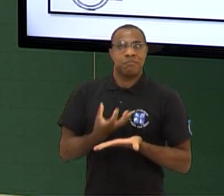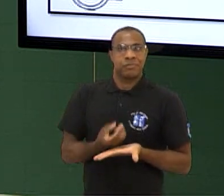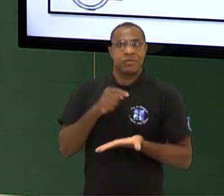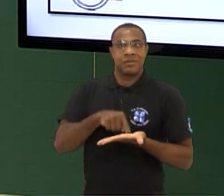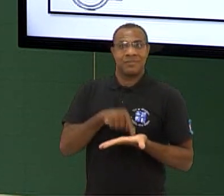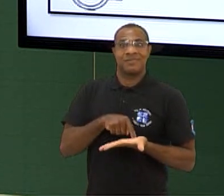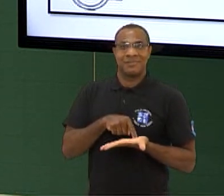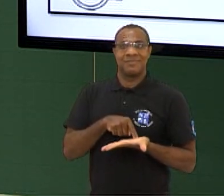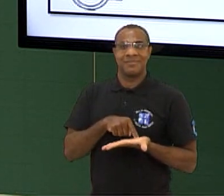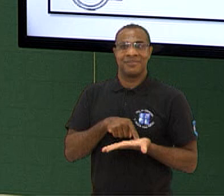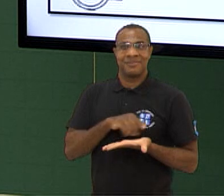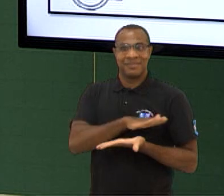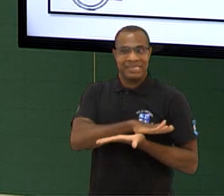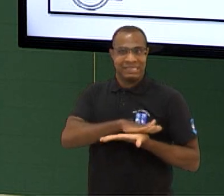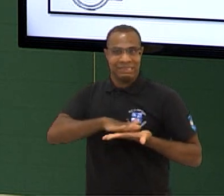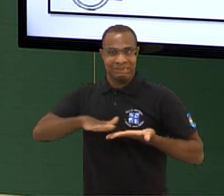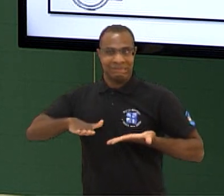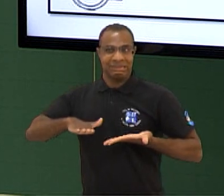E